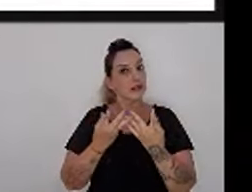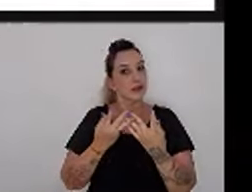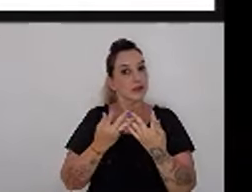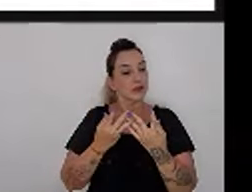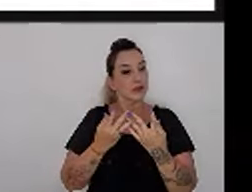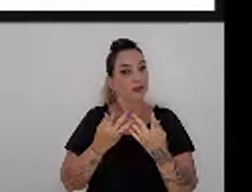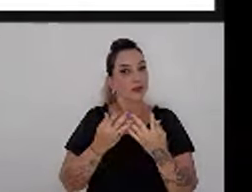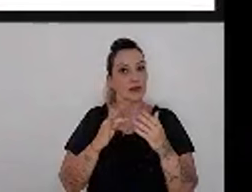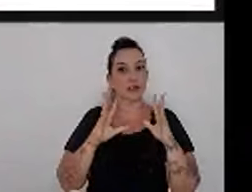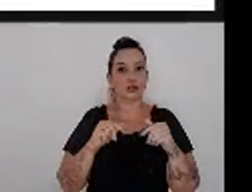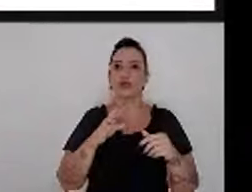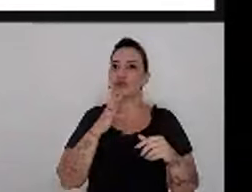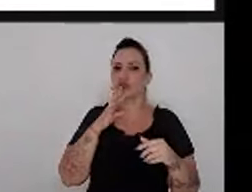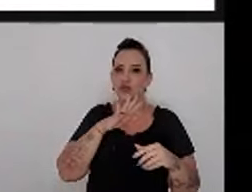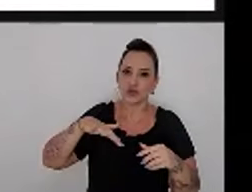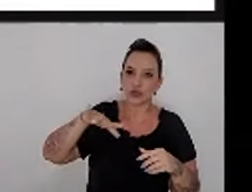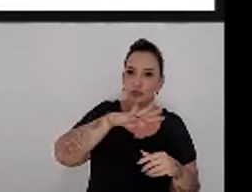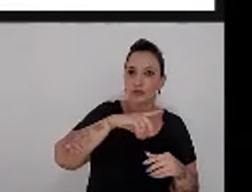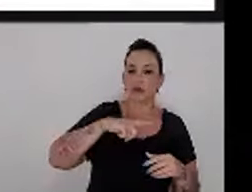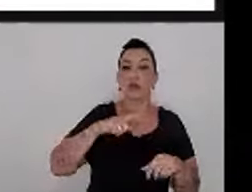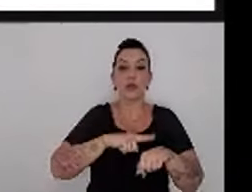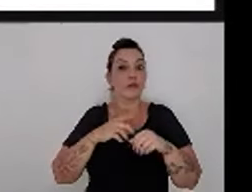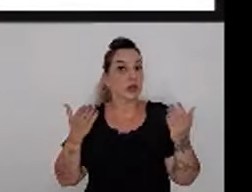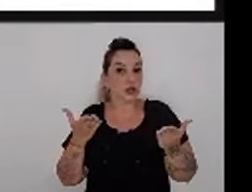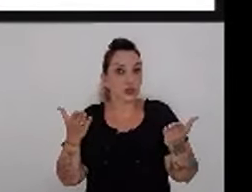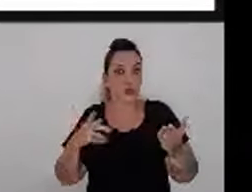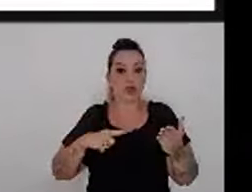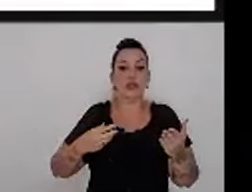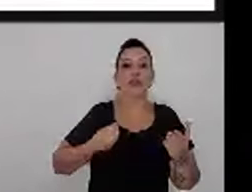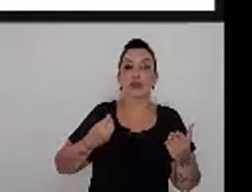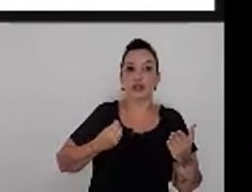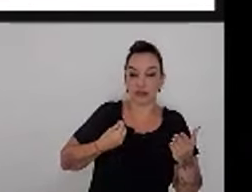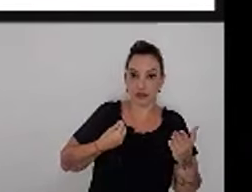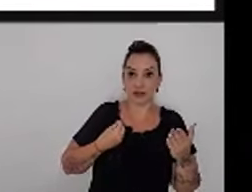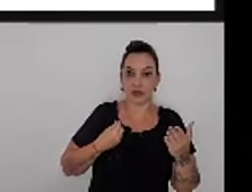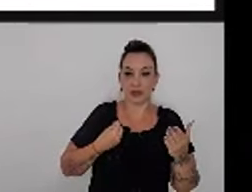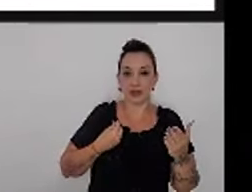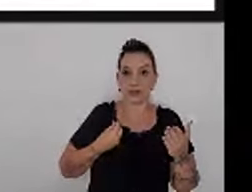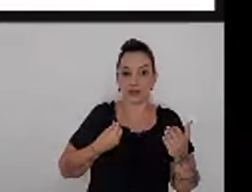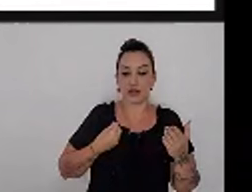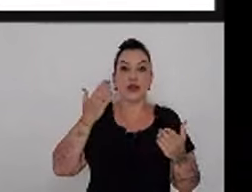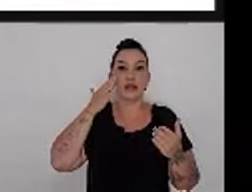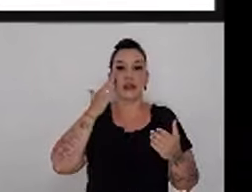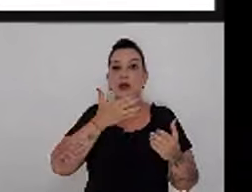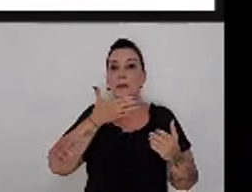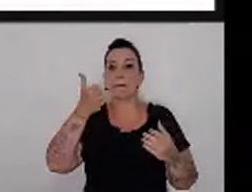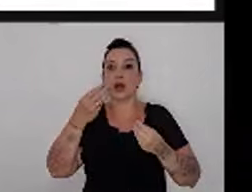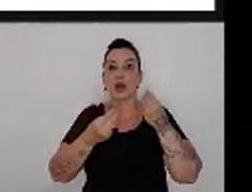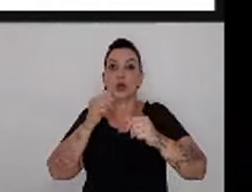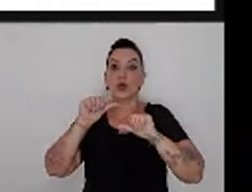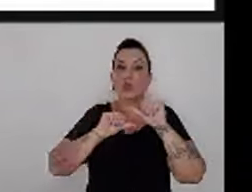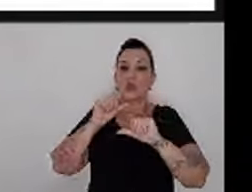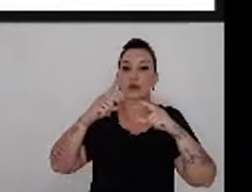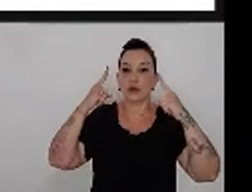família, ao parentesco e à domesticidade. O momento atual exige entender melhor